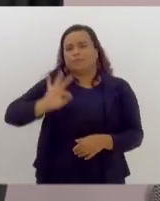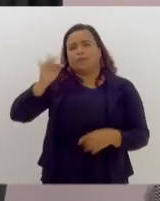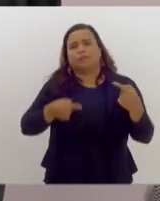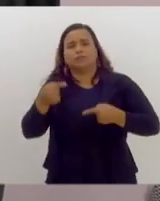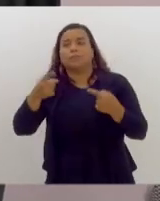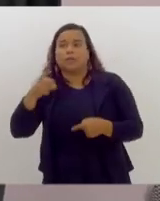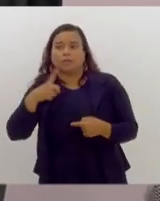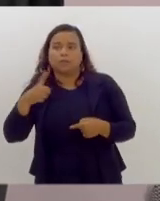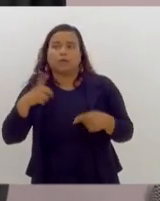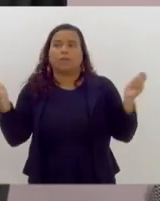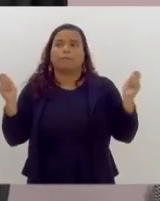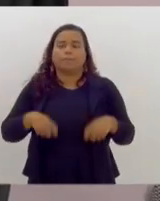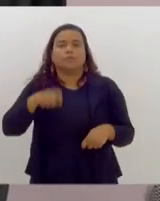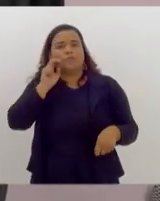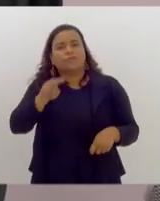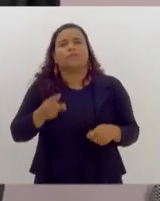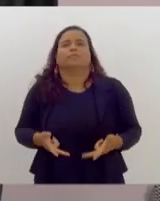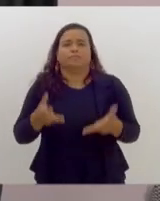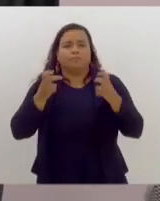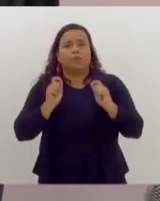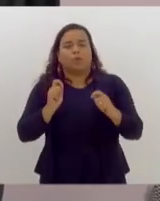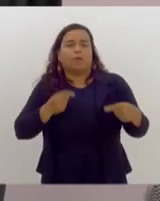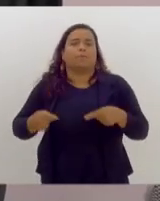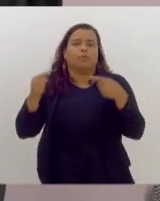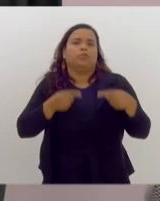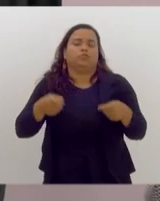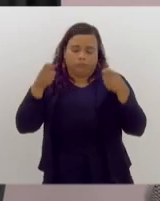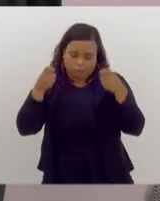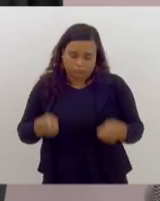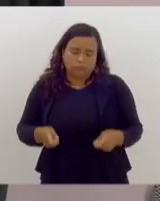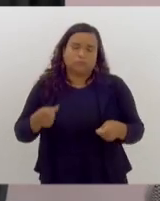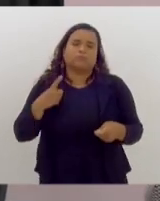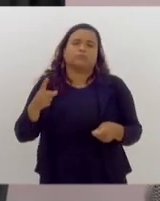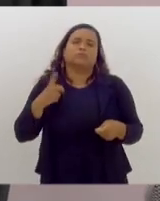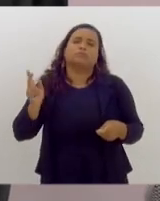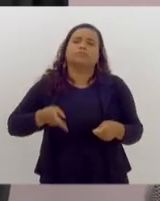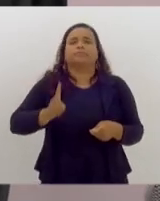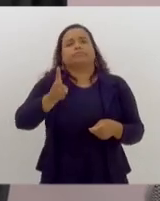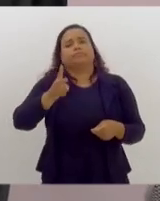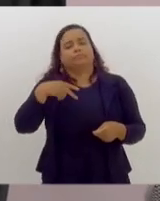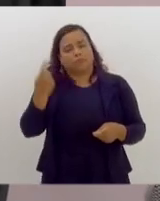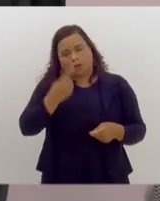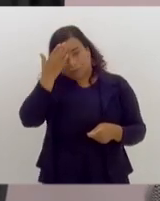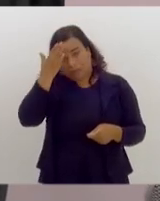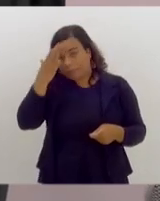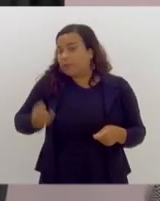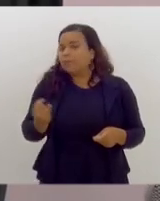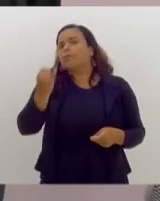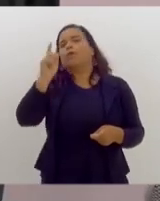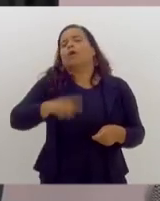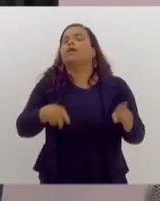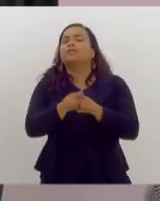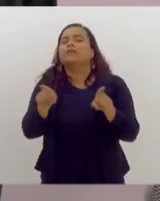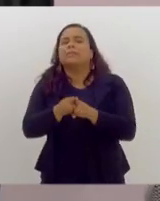possibilidade de ter uma política de permanência, e a gente considera que isso é fundamental e também vai tentar